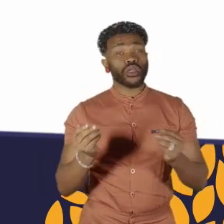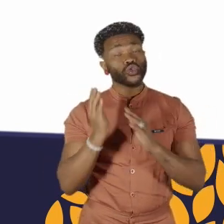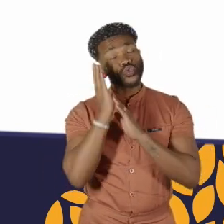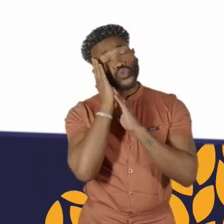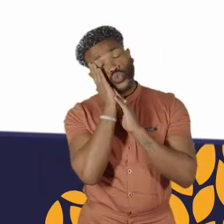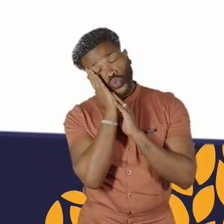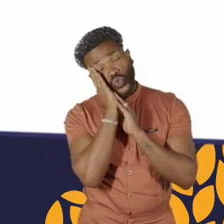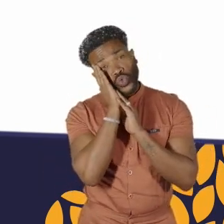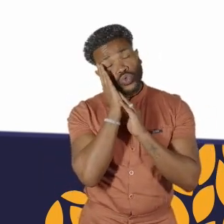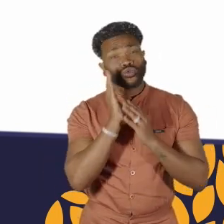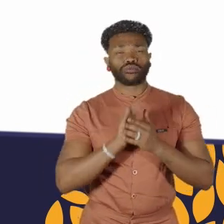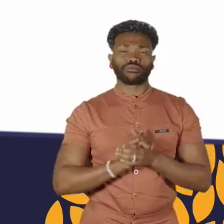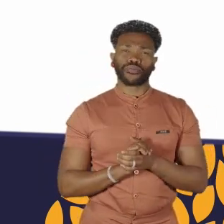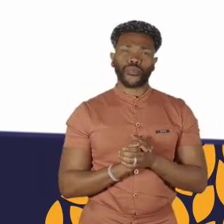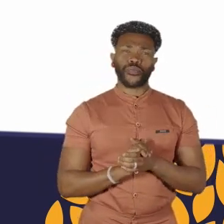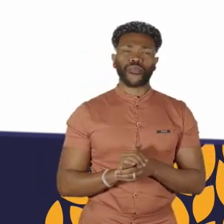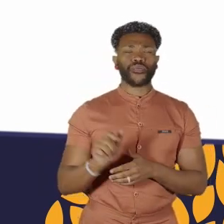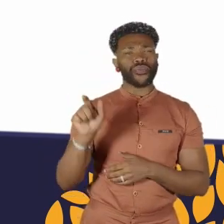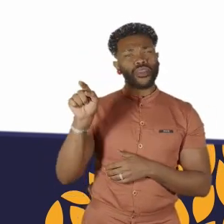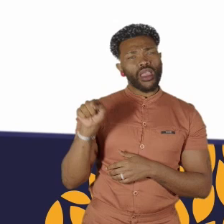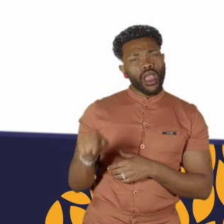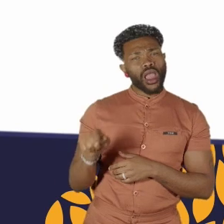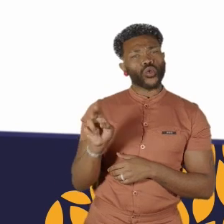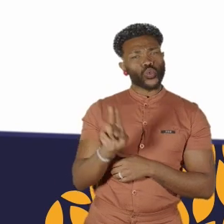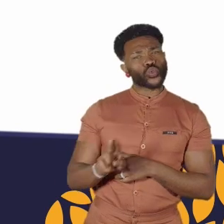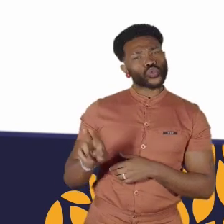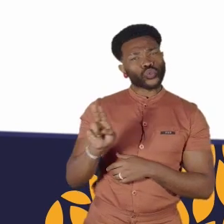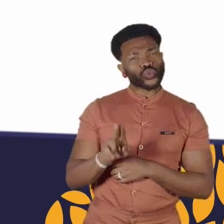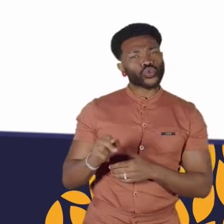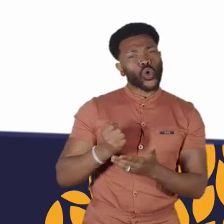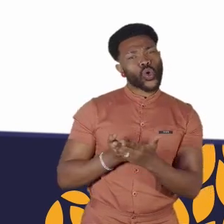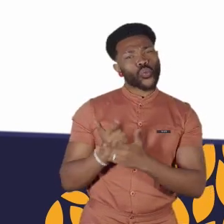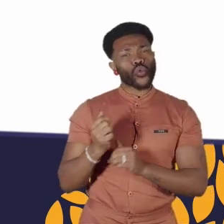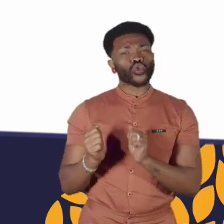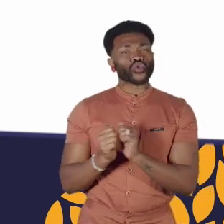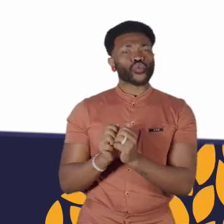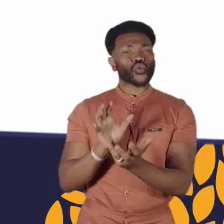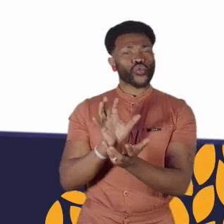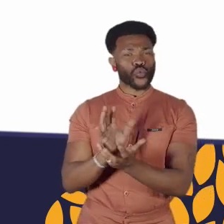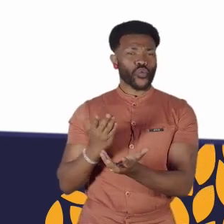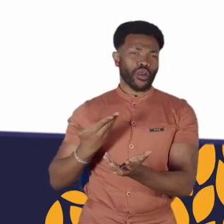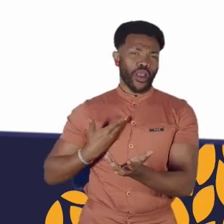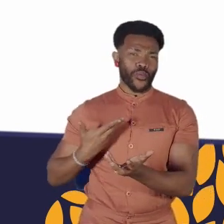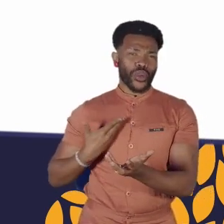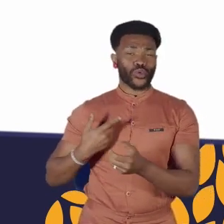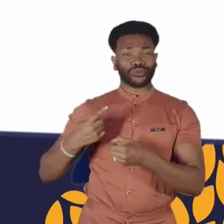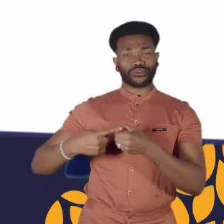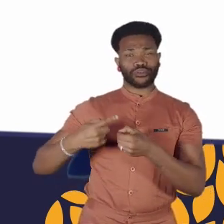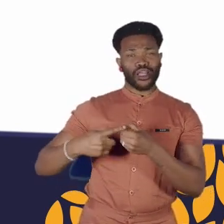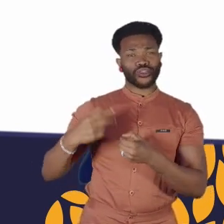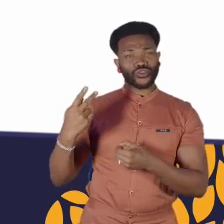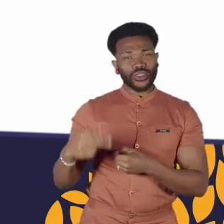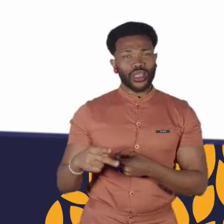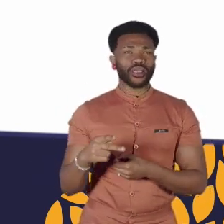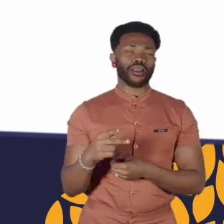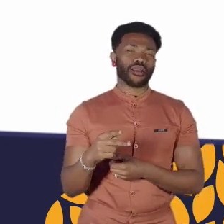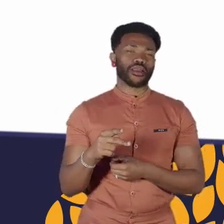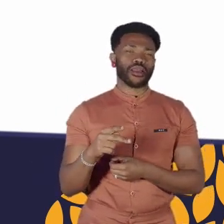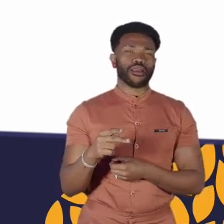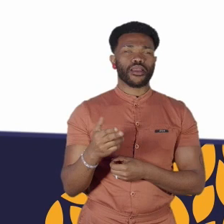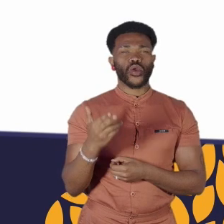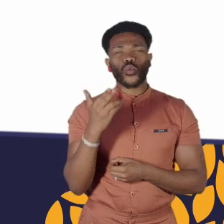sono. E o Gabriel começou a fazer uso, comprando junto com um amigo dele, lá na cidade dele, o Soltinho, que eles